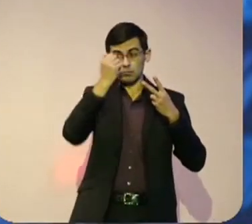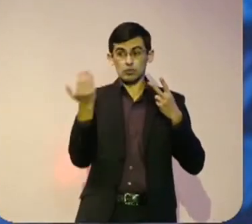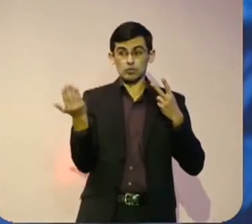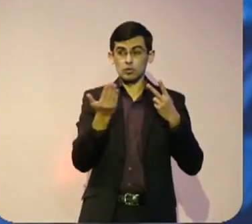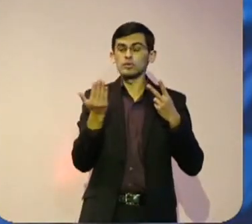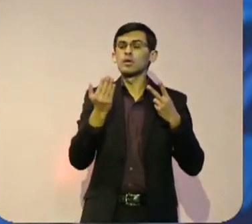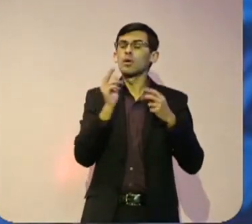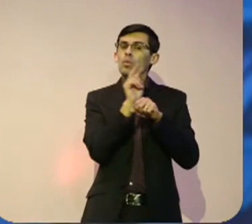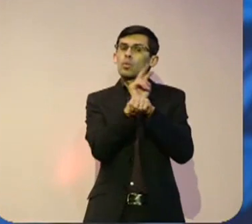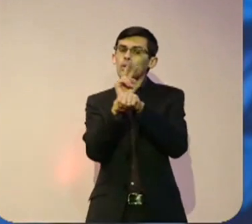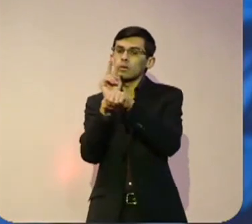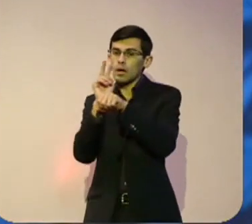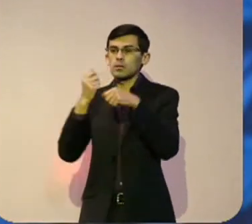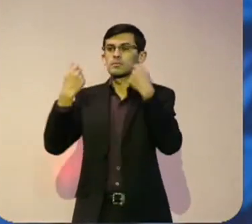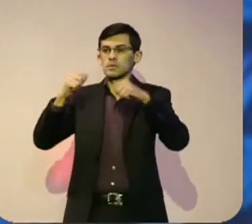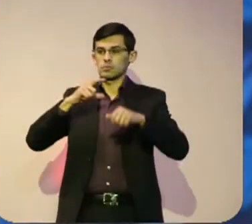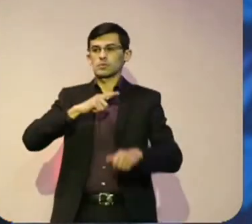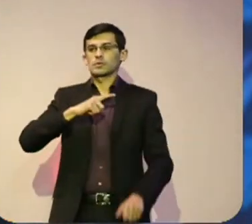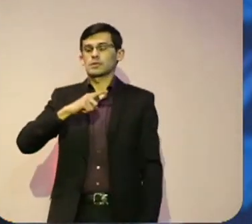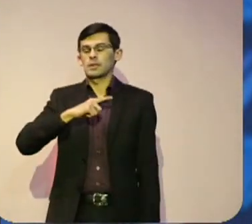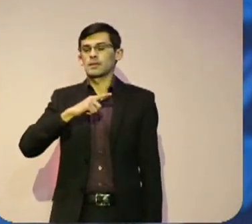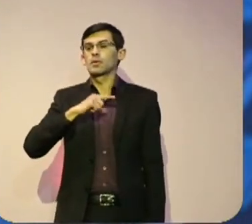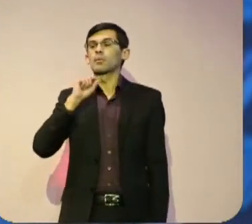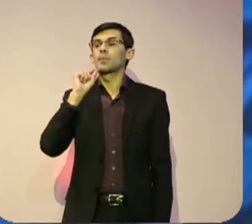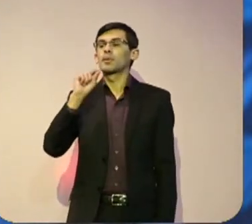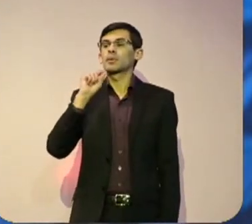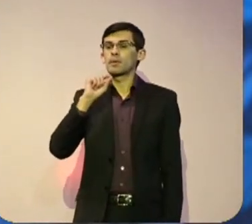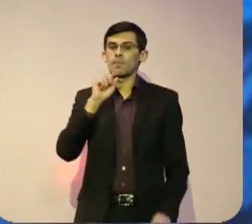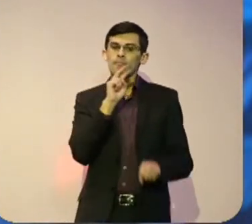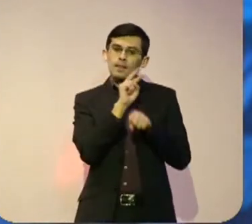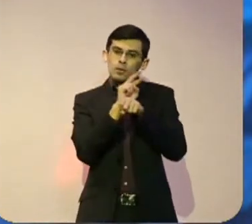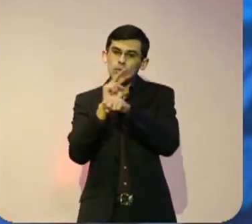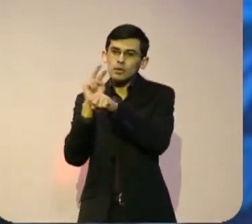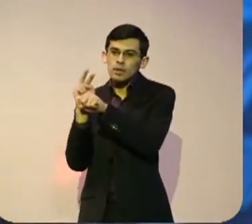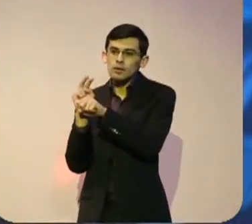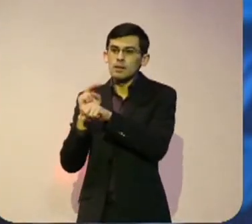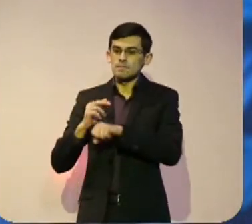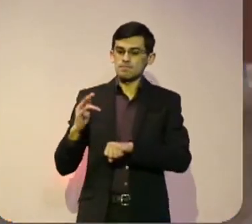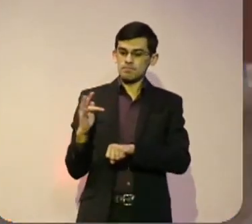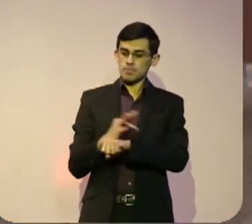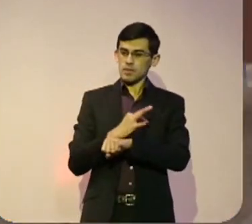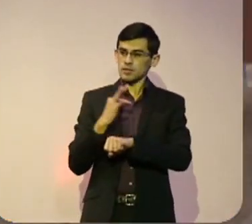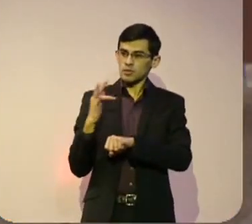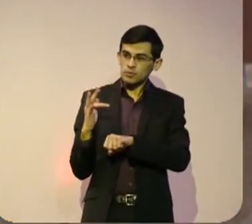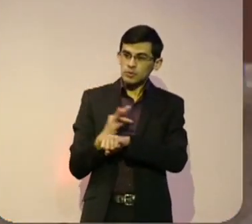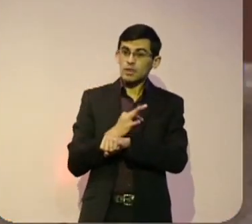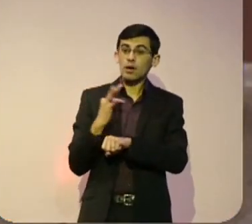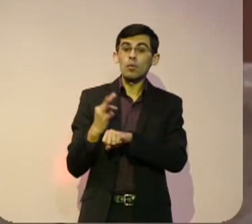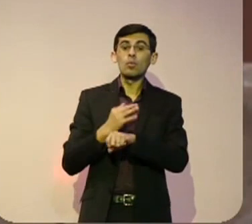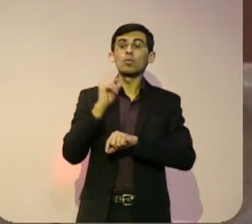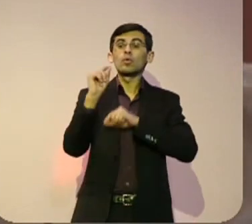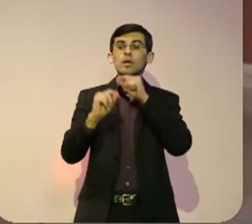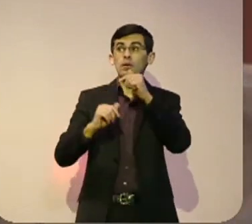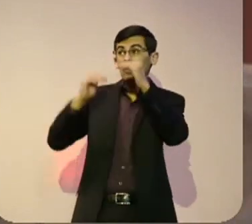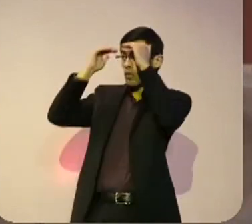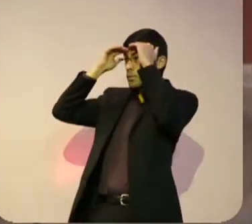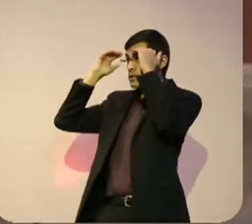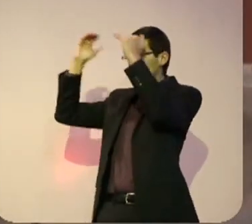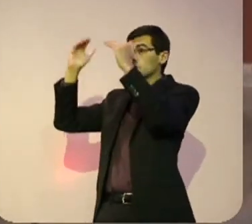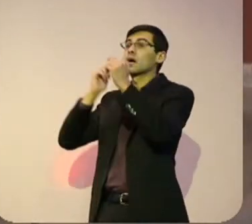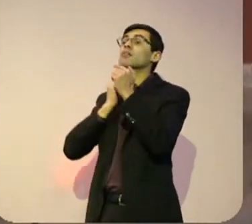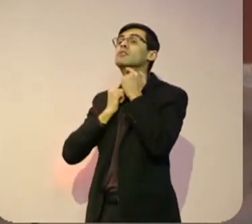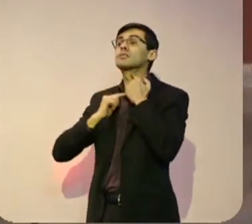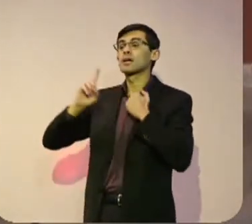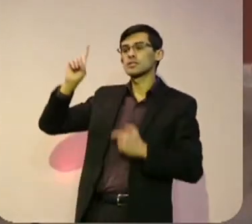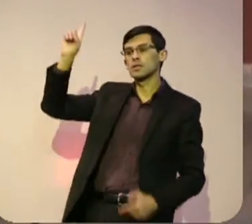o segundo cuidado que precisamos ter é o cuidado de perseverar no fazer a vontade de Deus. E o